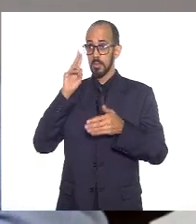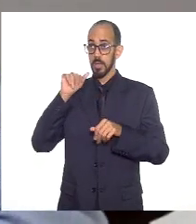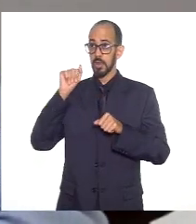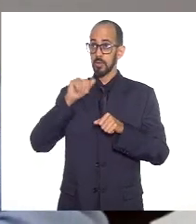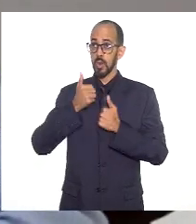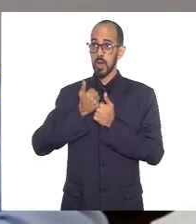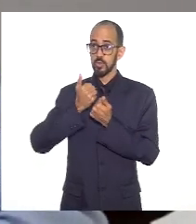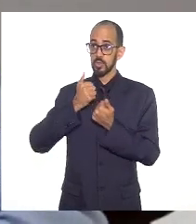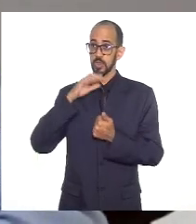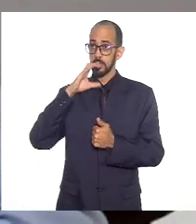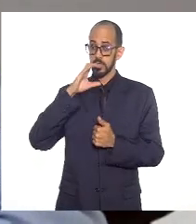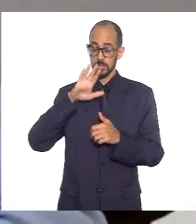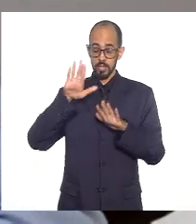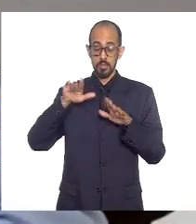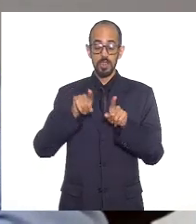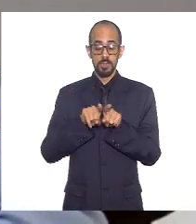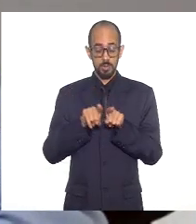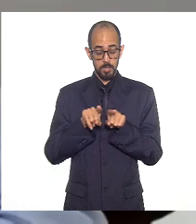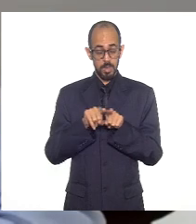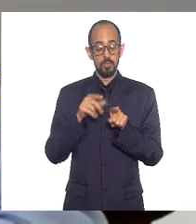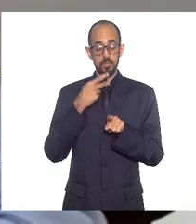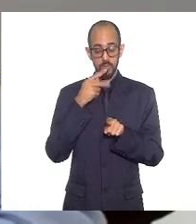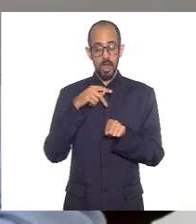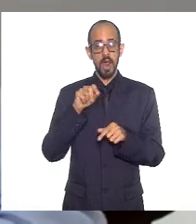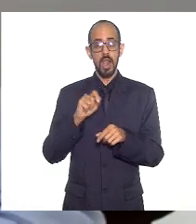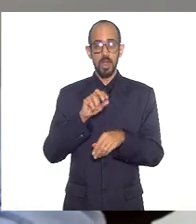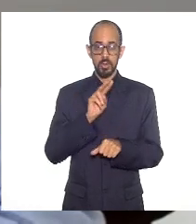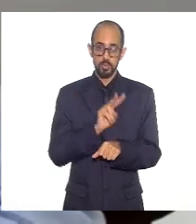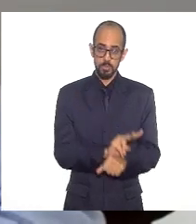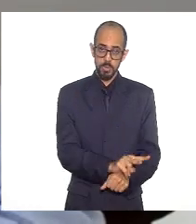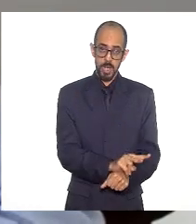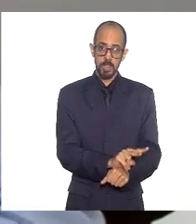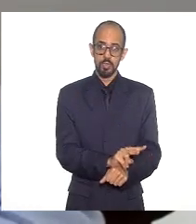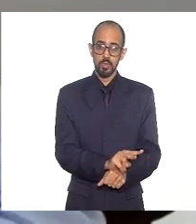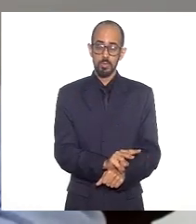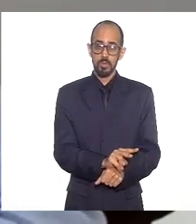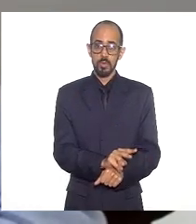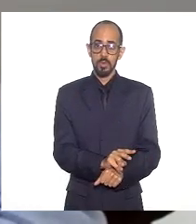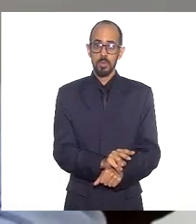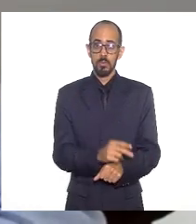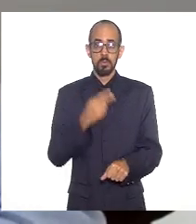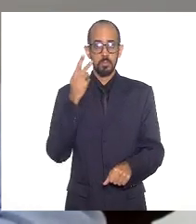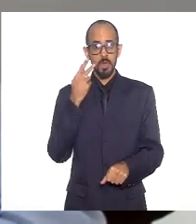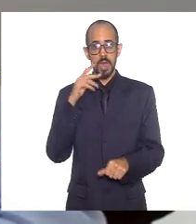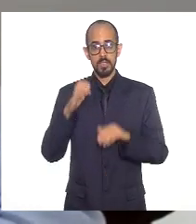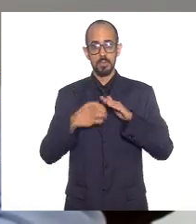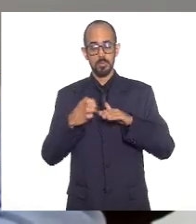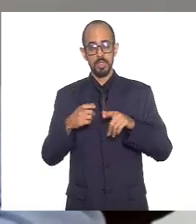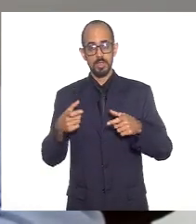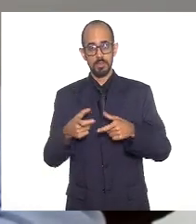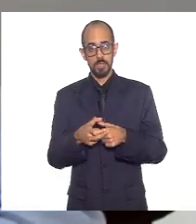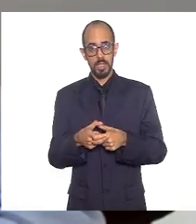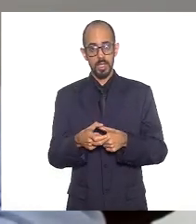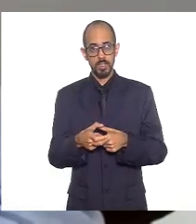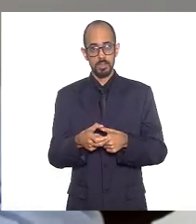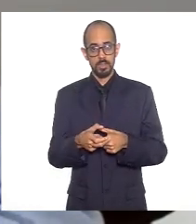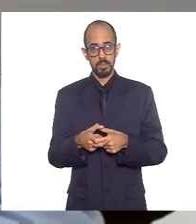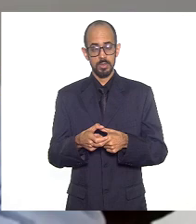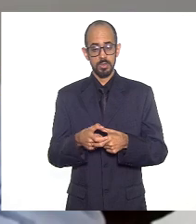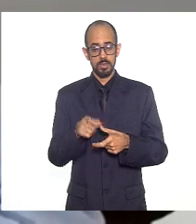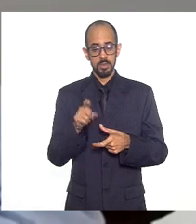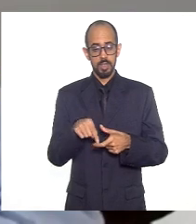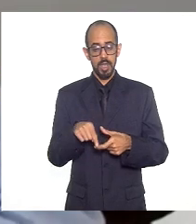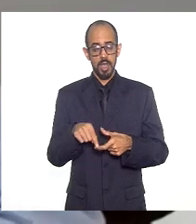lembra a linha de crédito para os pequenos, para os miúdos, né? Eu queria ressaltar que entre os pequenos e os miúdos